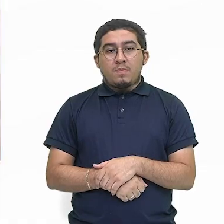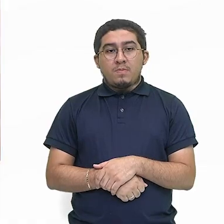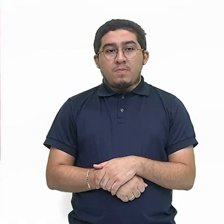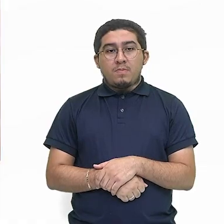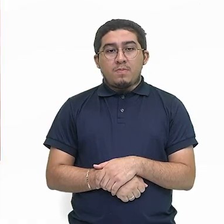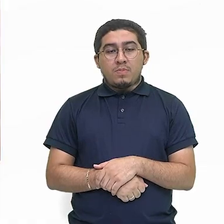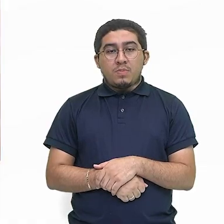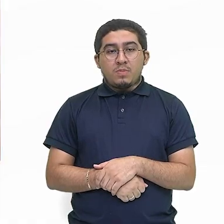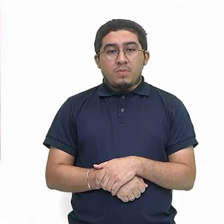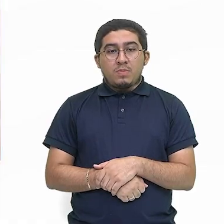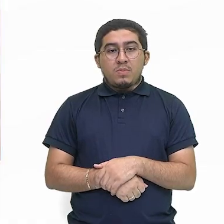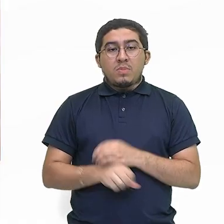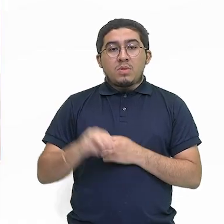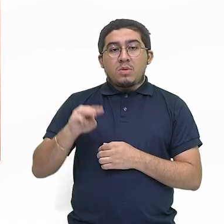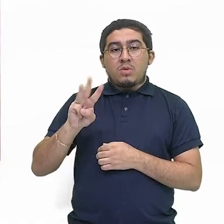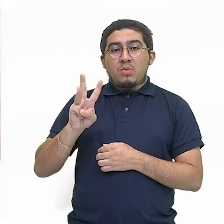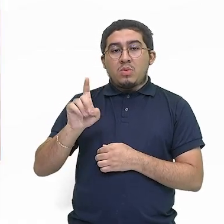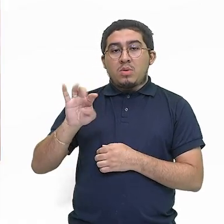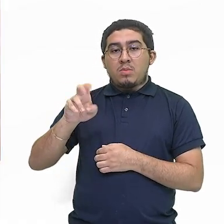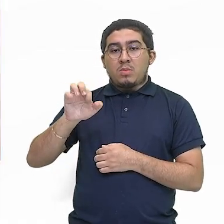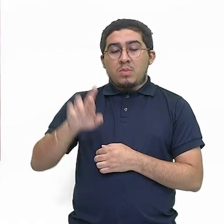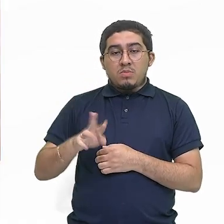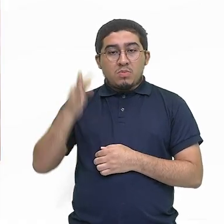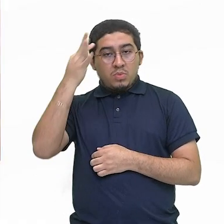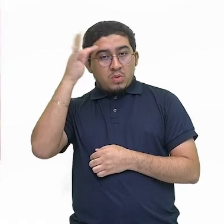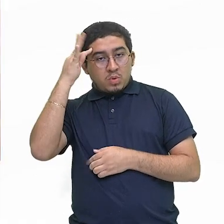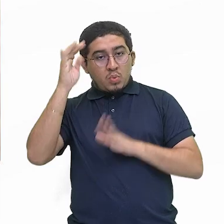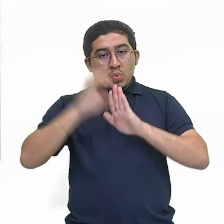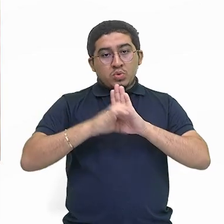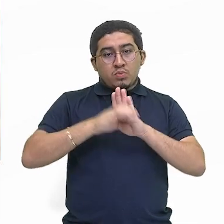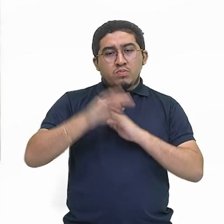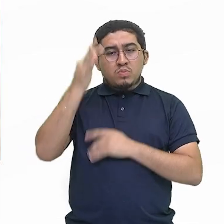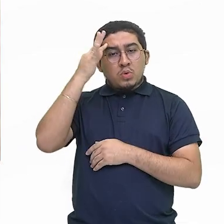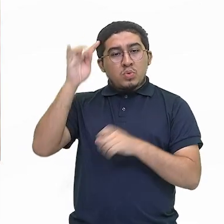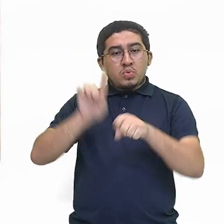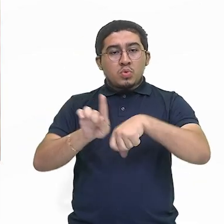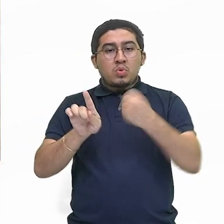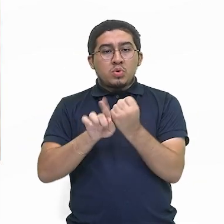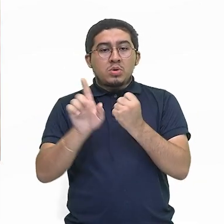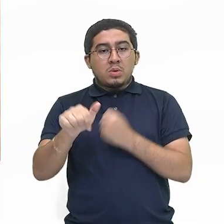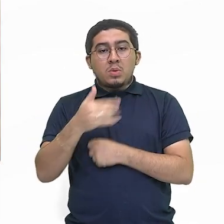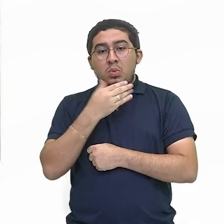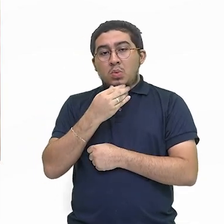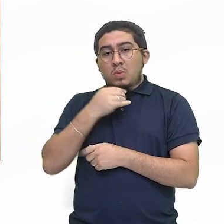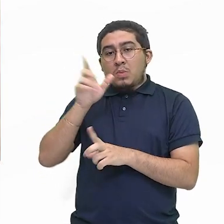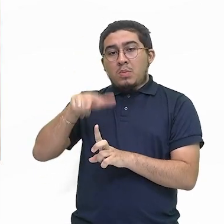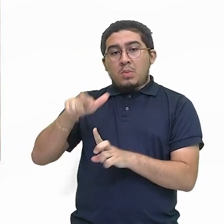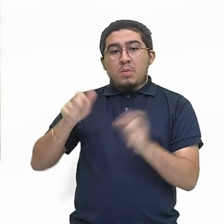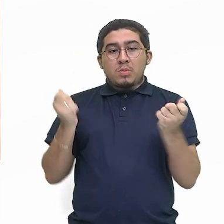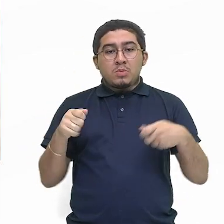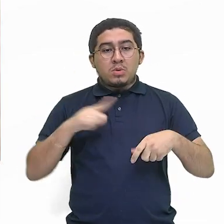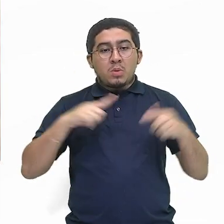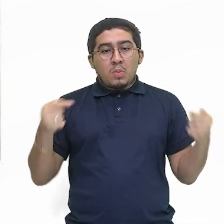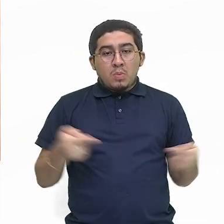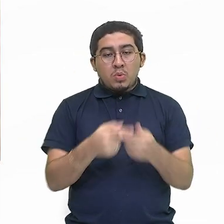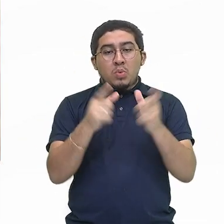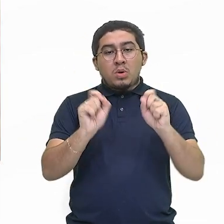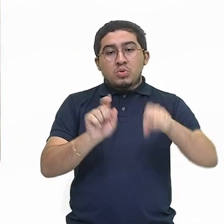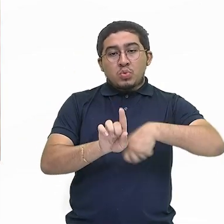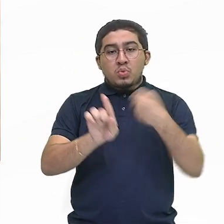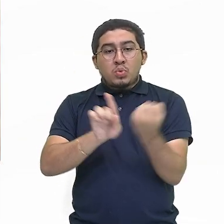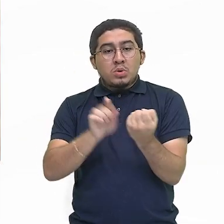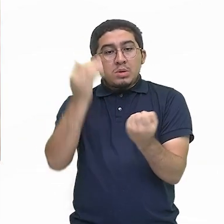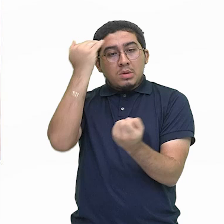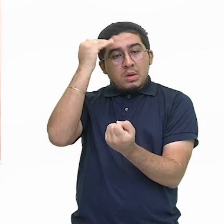Max Weber, teorias e conceitos. A teoria sociológica de Max Weber pode ser classificada como